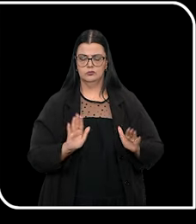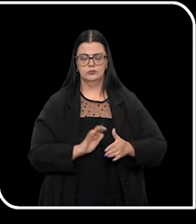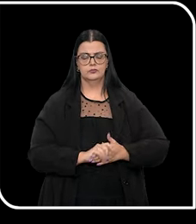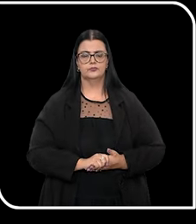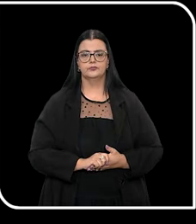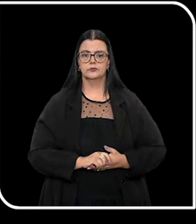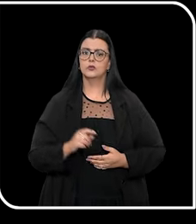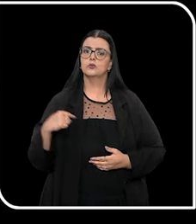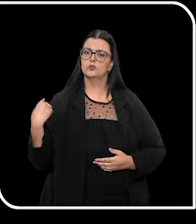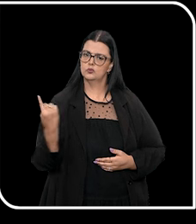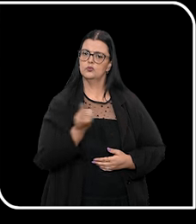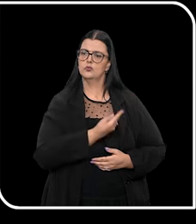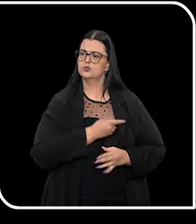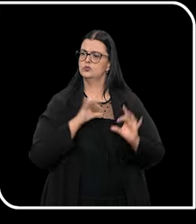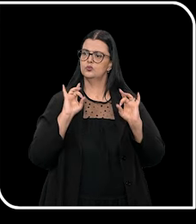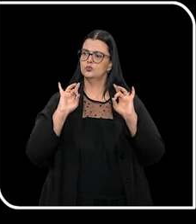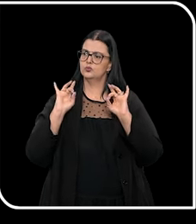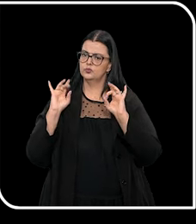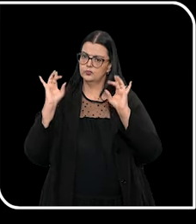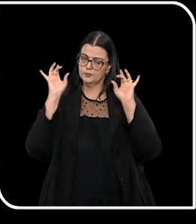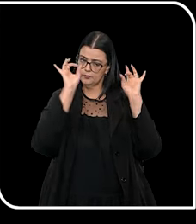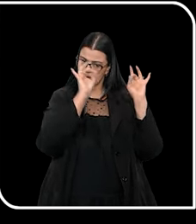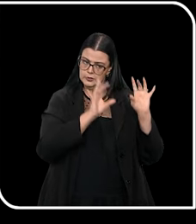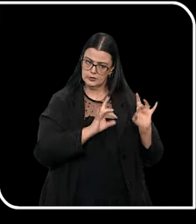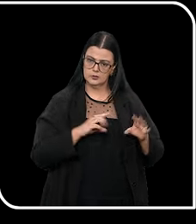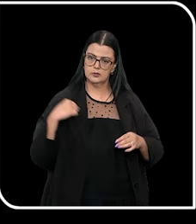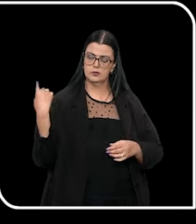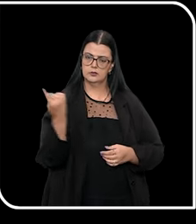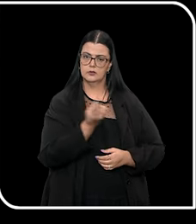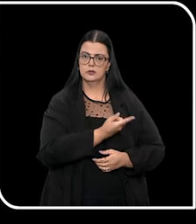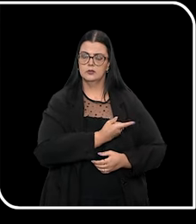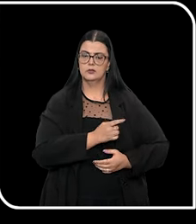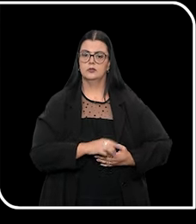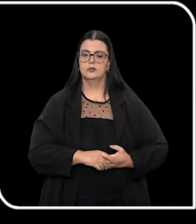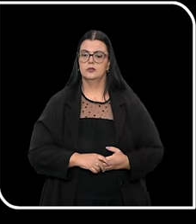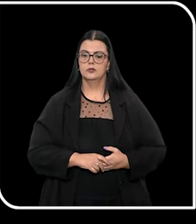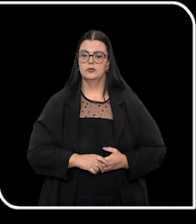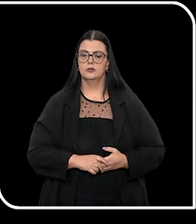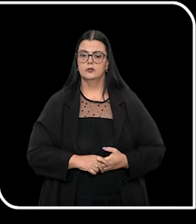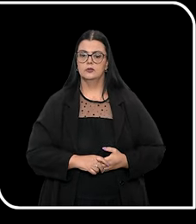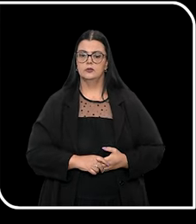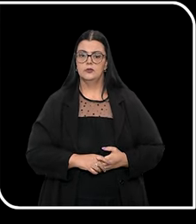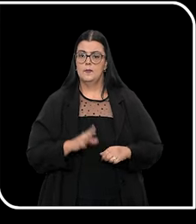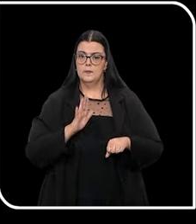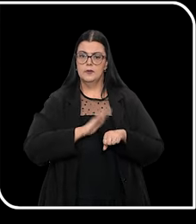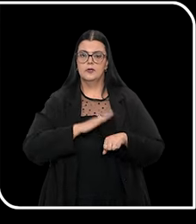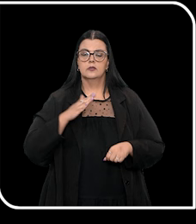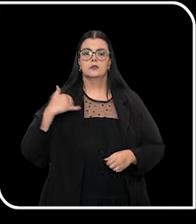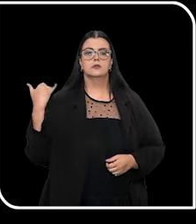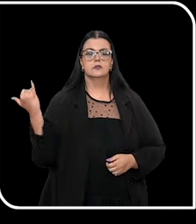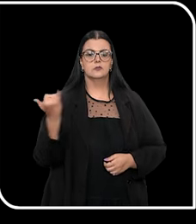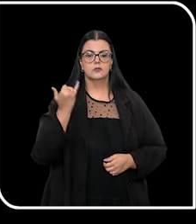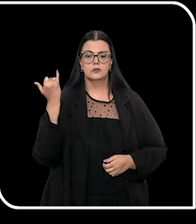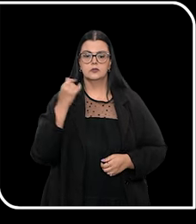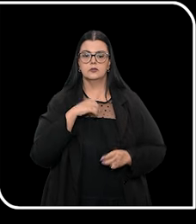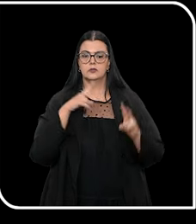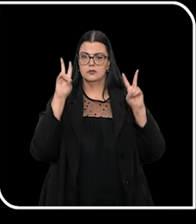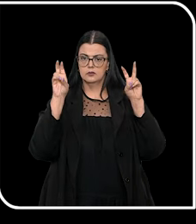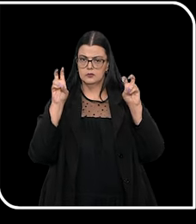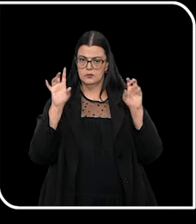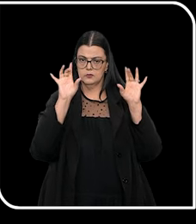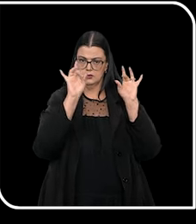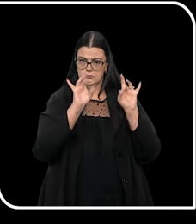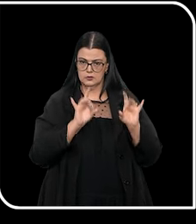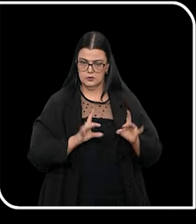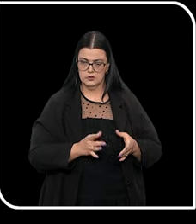especiais todos Somos especiais gente todos temos necessidades especiais e o mais importante que eu acho desse termo